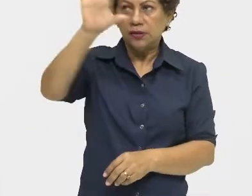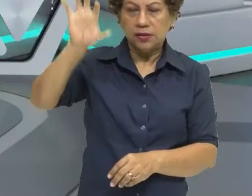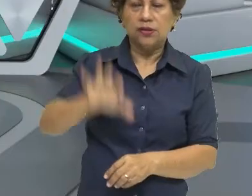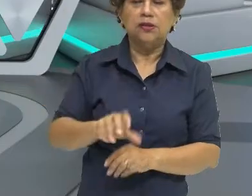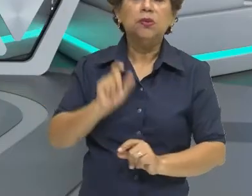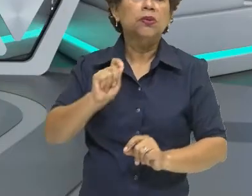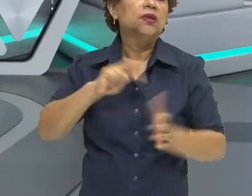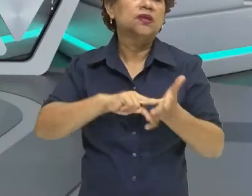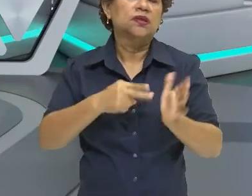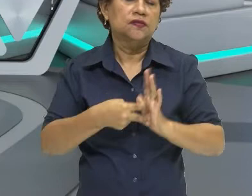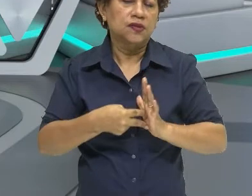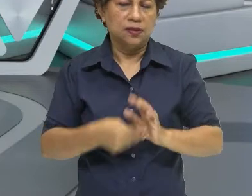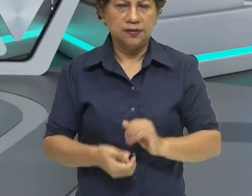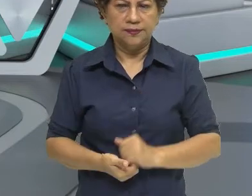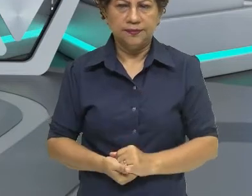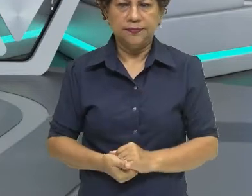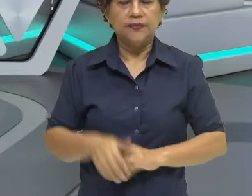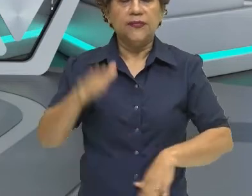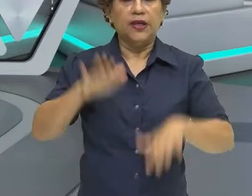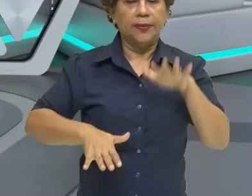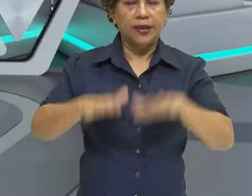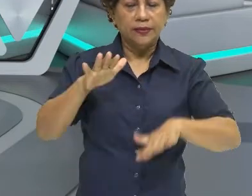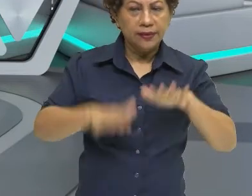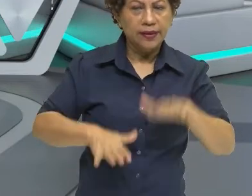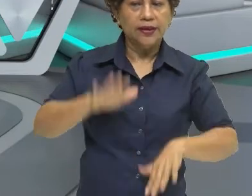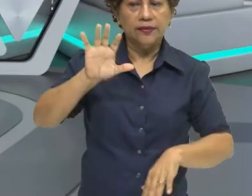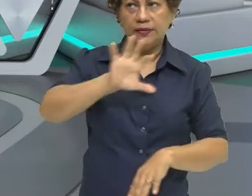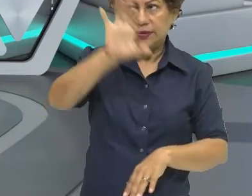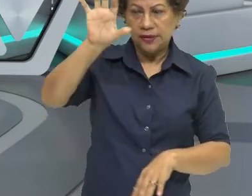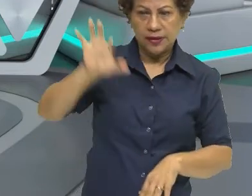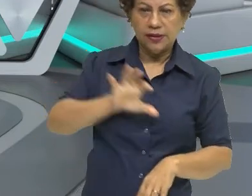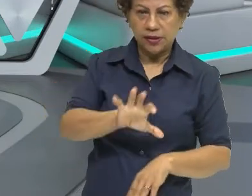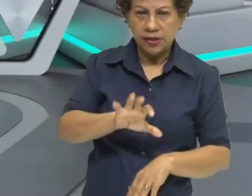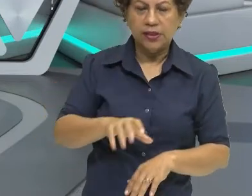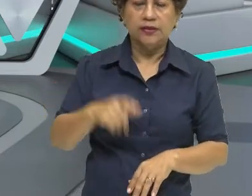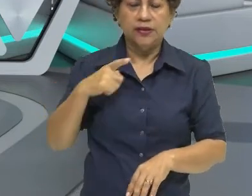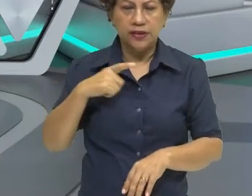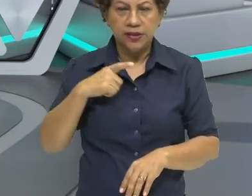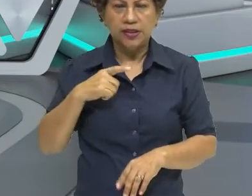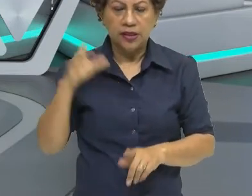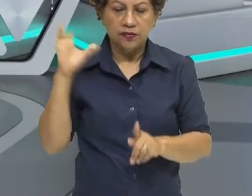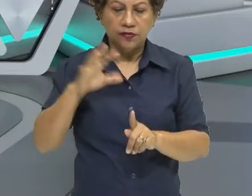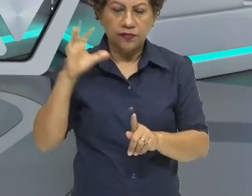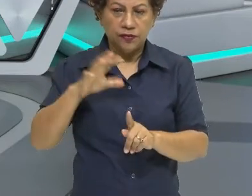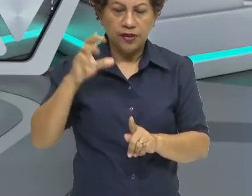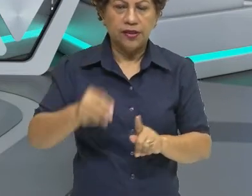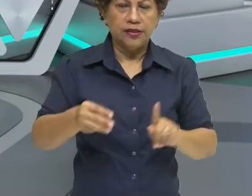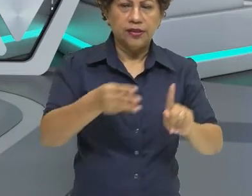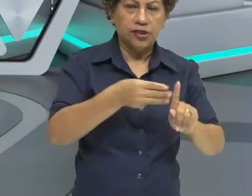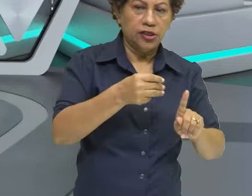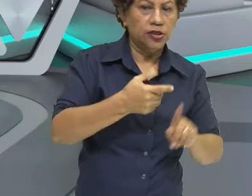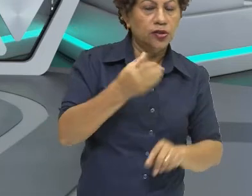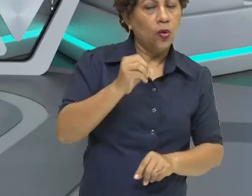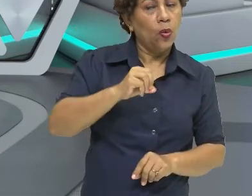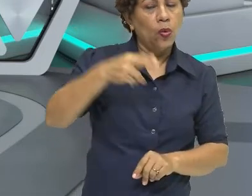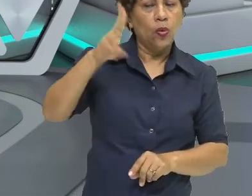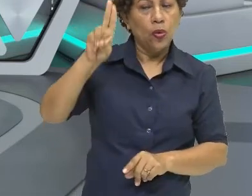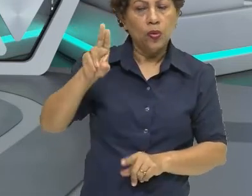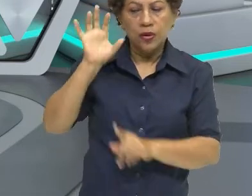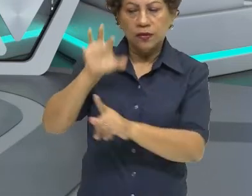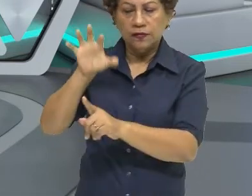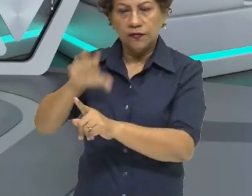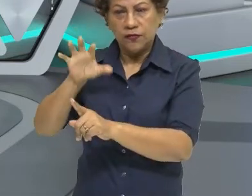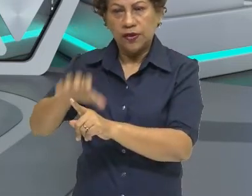dizer? Dependendo da região, a gente tem mais influência indígena ou mais influência africana. Por exemplo, no nosso